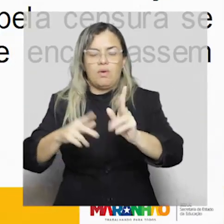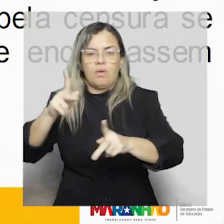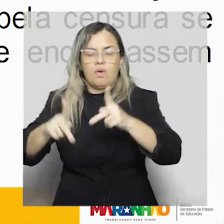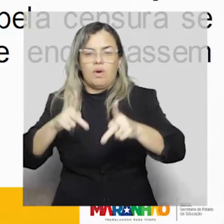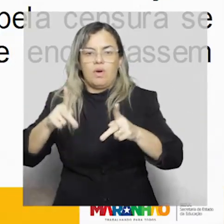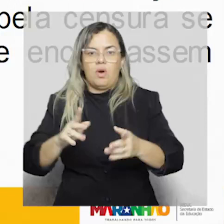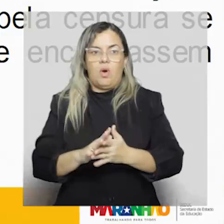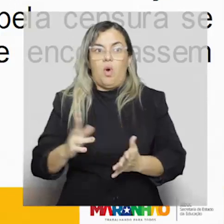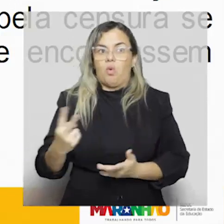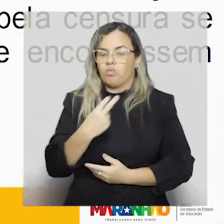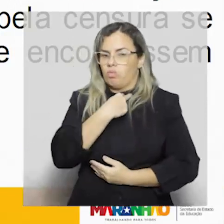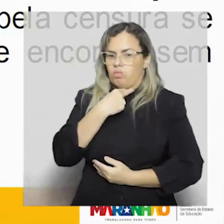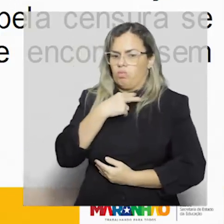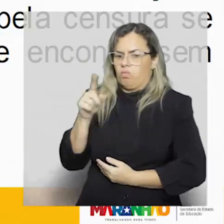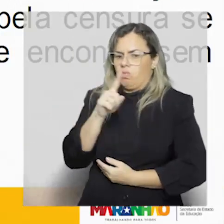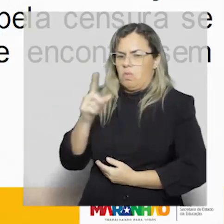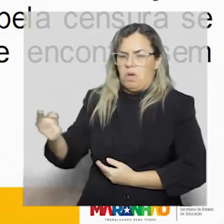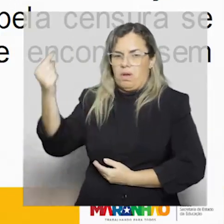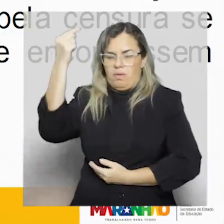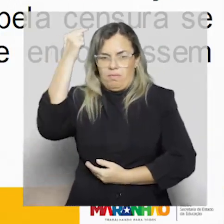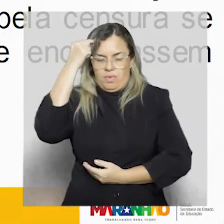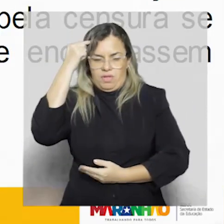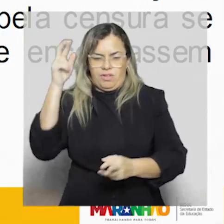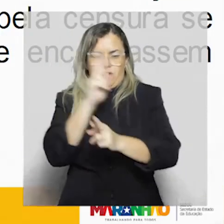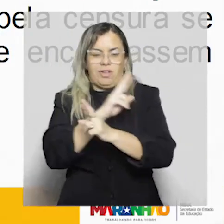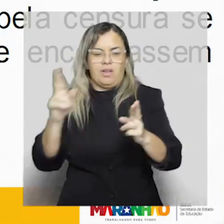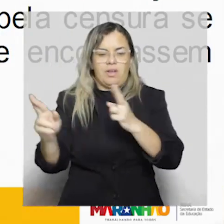não pensasse a respeito. Aí a gente